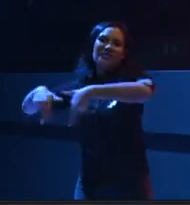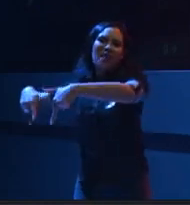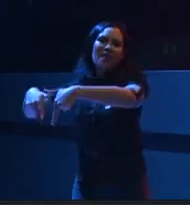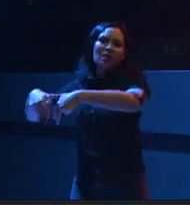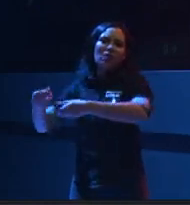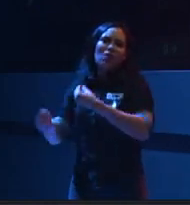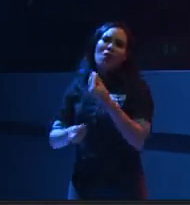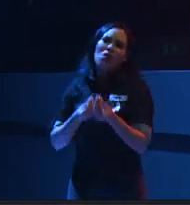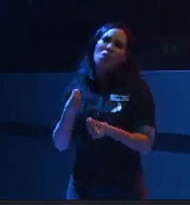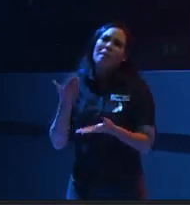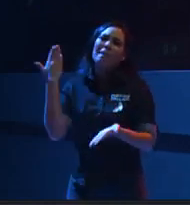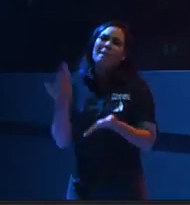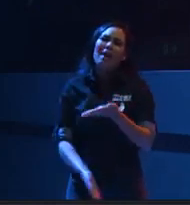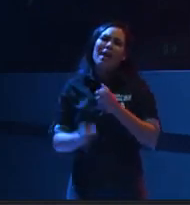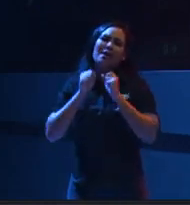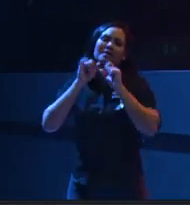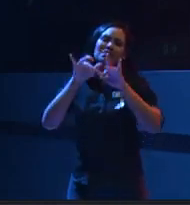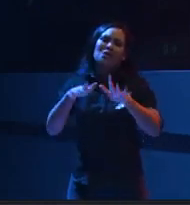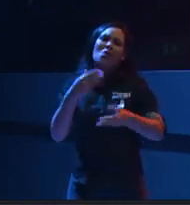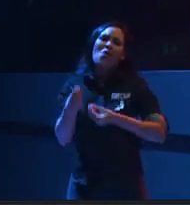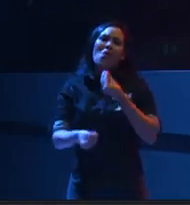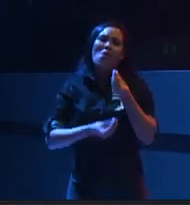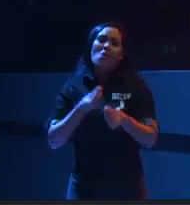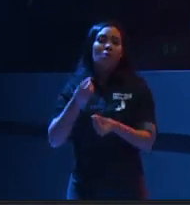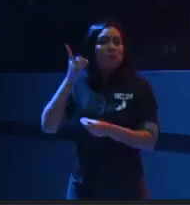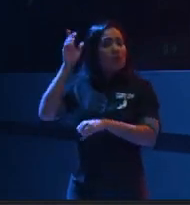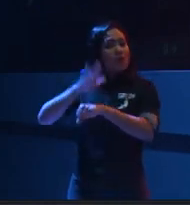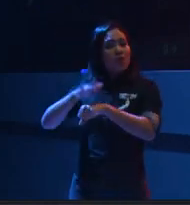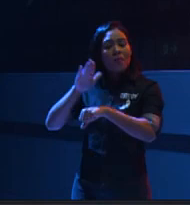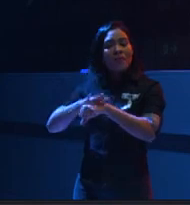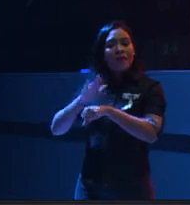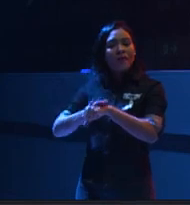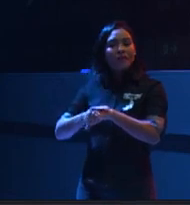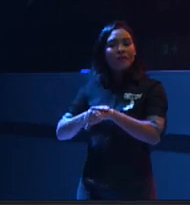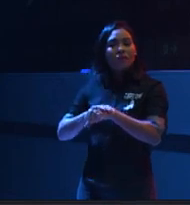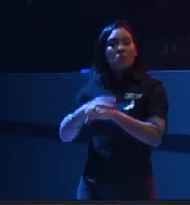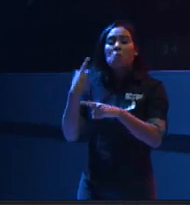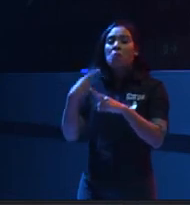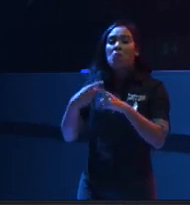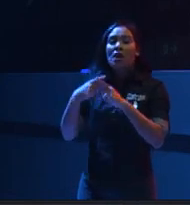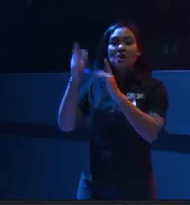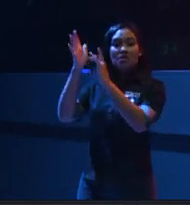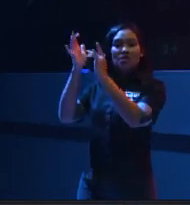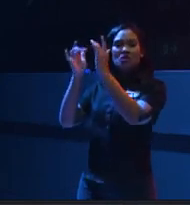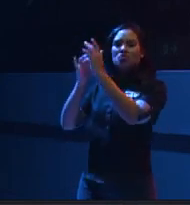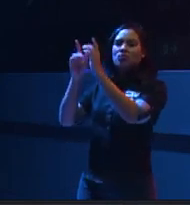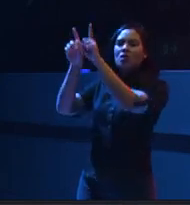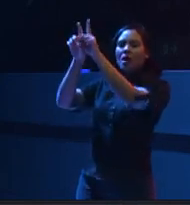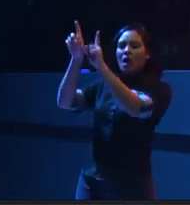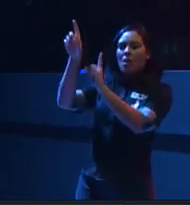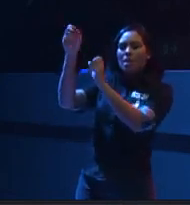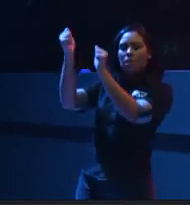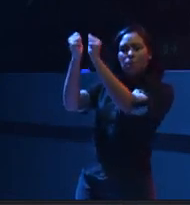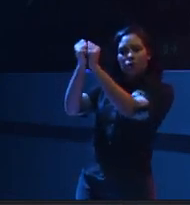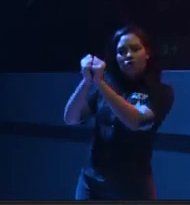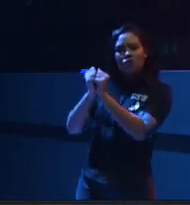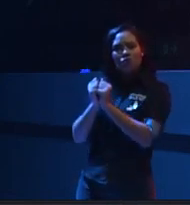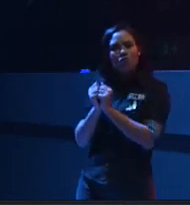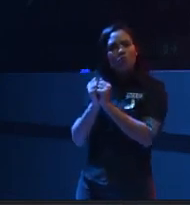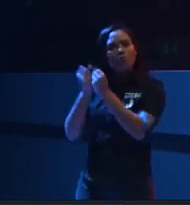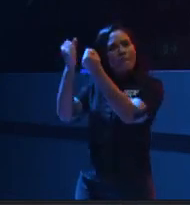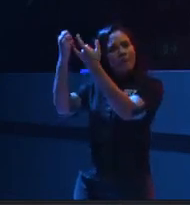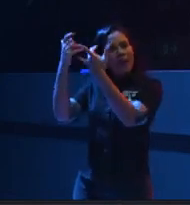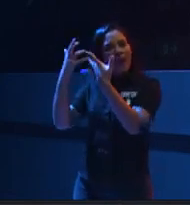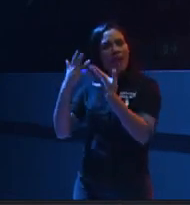é Nossa resposta ele é o motivo da nossa canção feia nossa fonte inesgotável você não